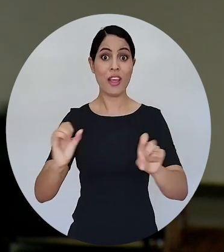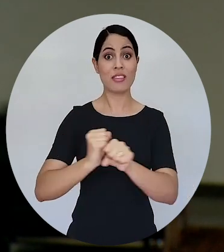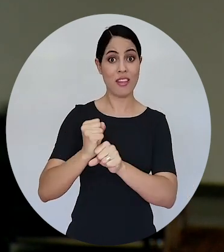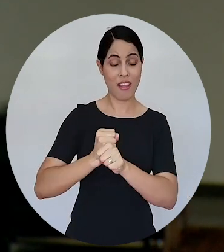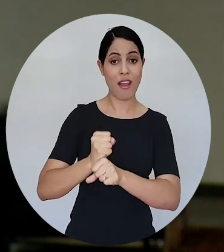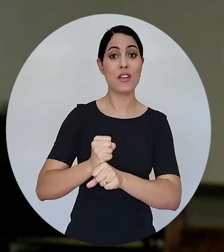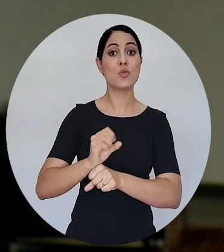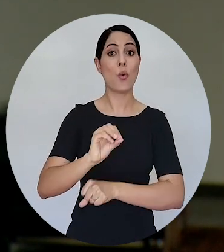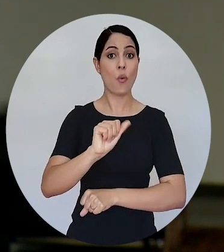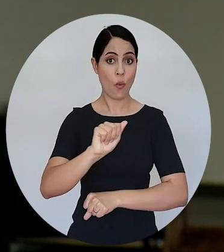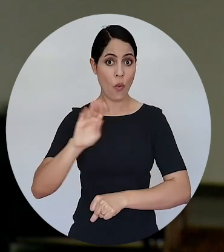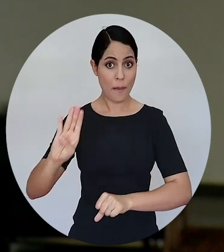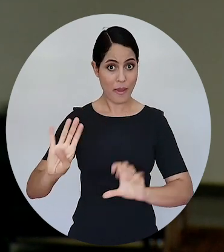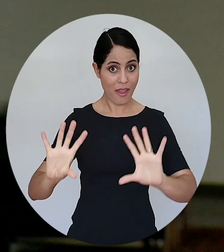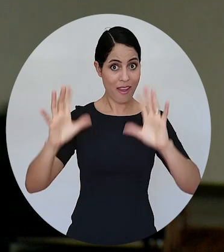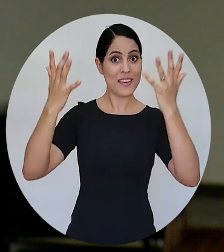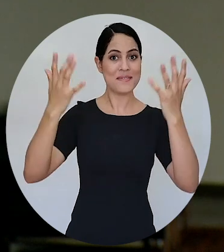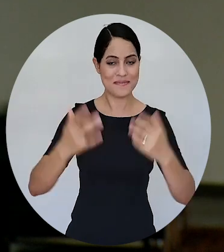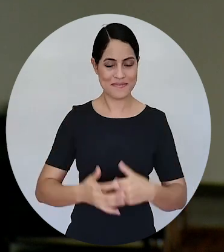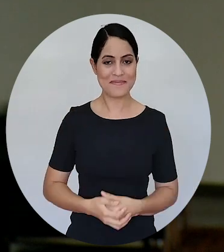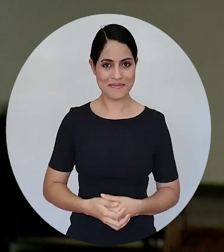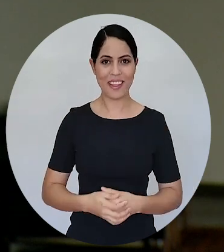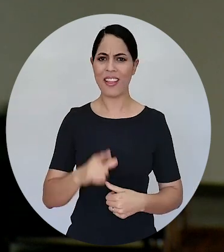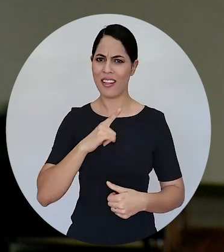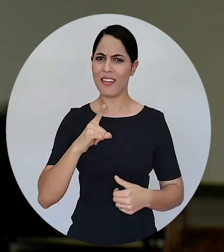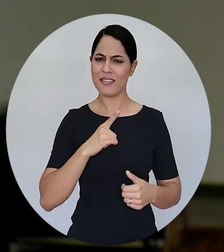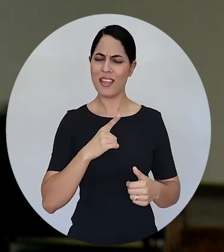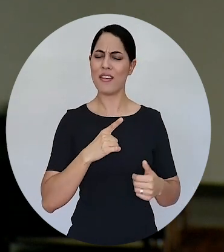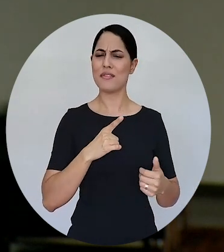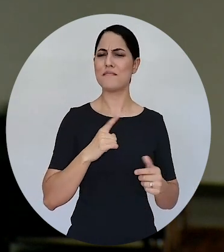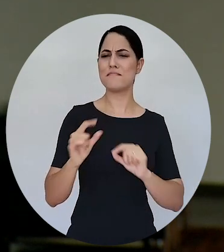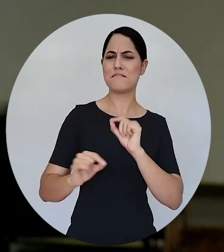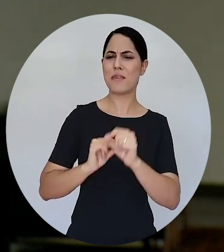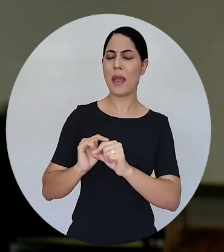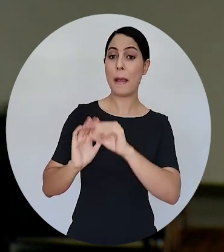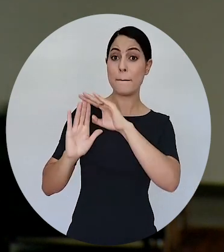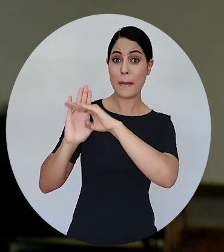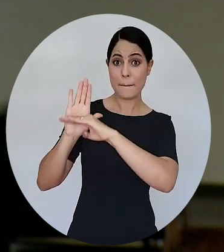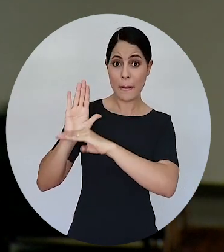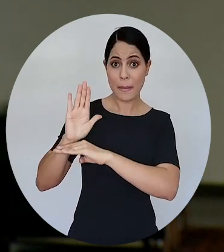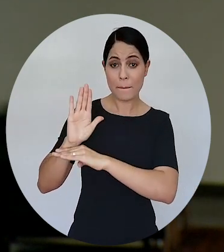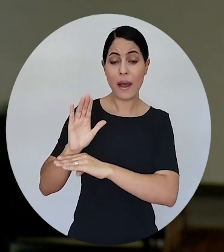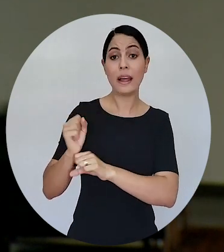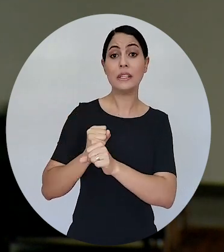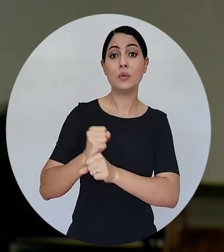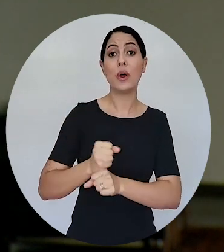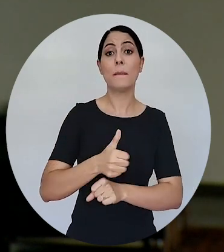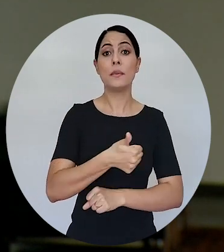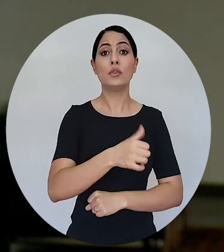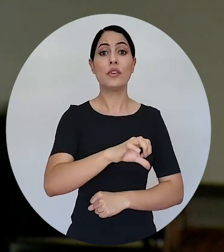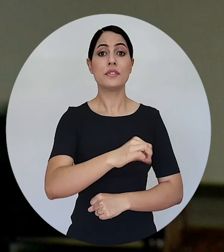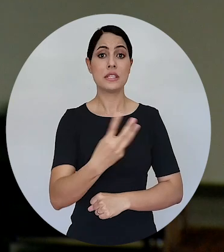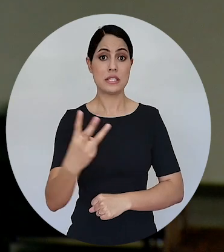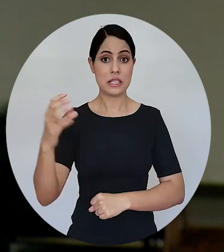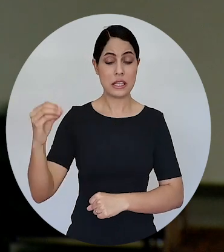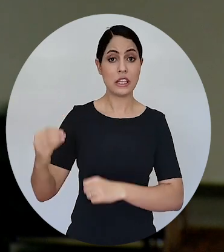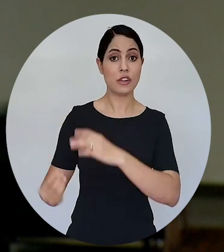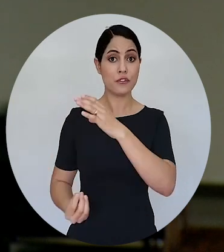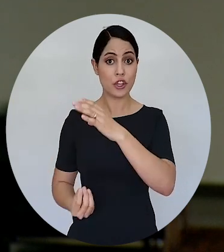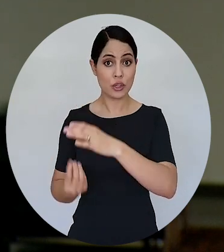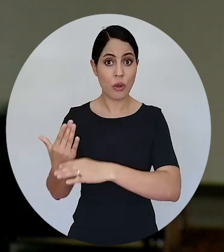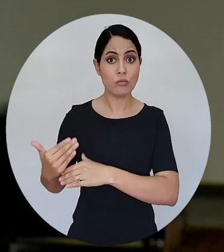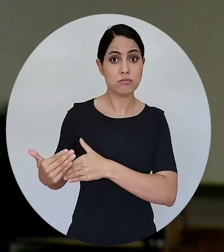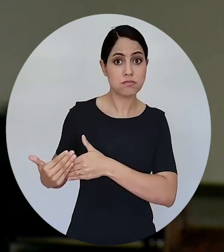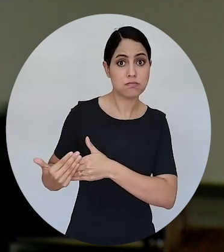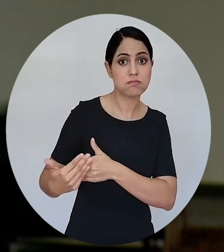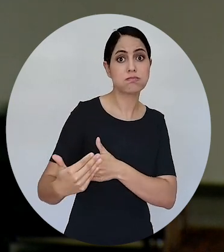do Brasil. A matéria especial enalteceu o desenvolver dos trabalhos e garantias da OAB desde 1930,